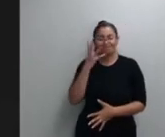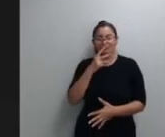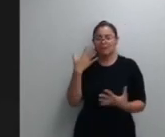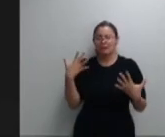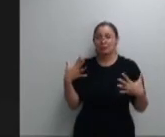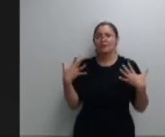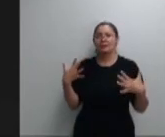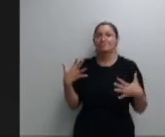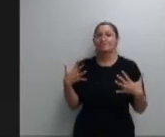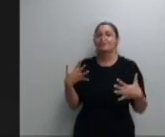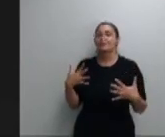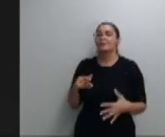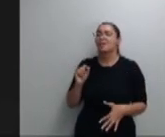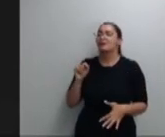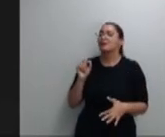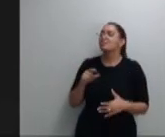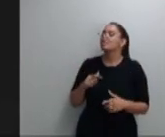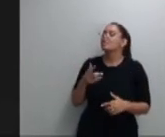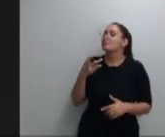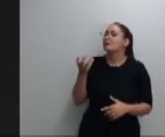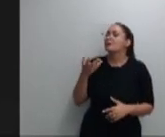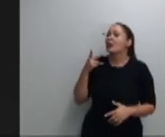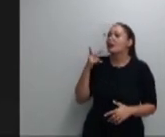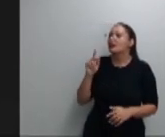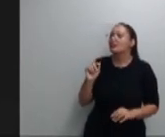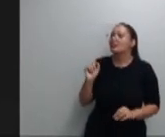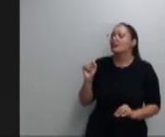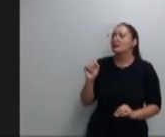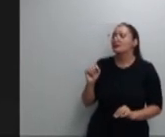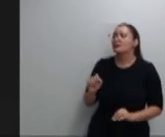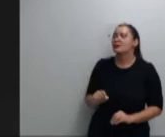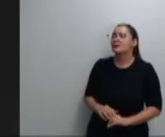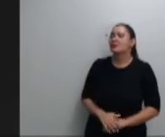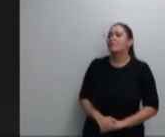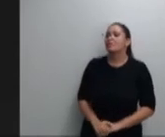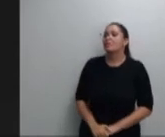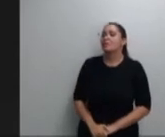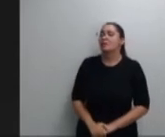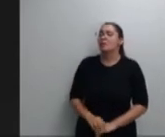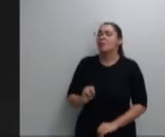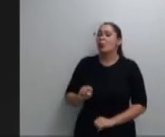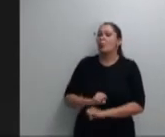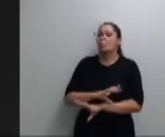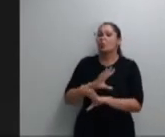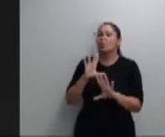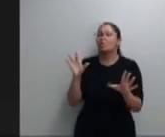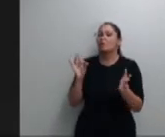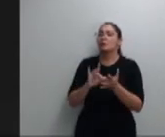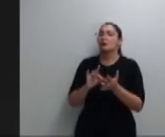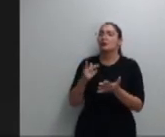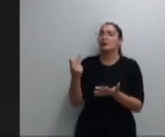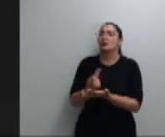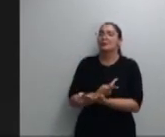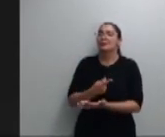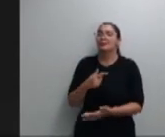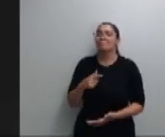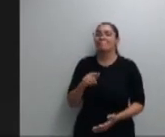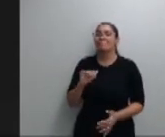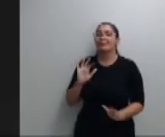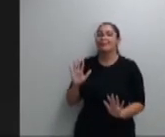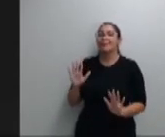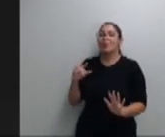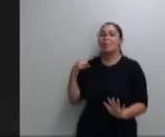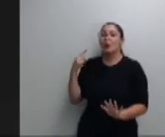ia se pronunciando que eu ouvi alguma voz? realidade, ministro Gurgel, pedirei apenas um esclarecimento de fato. Doutora Ana, já houve a